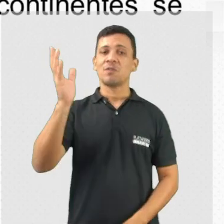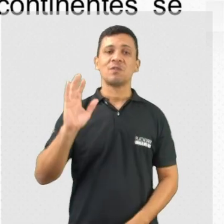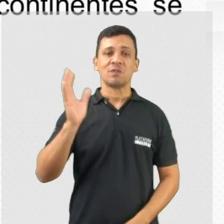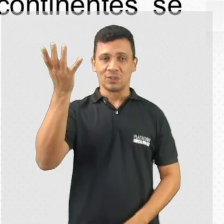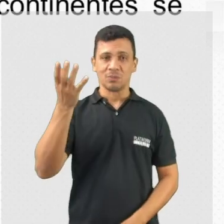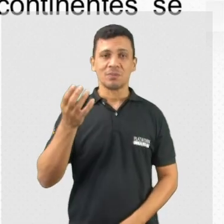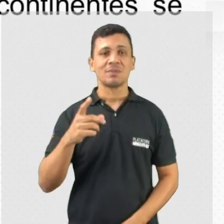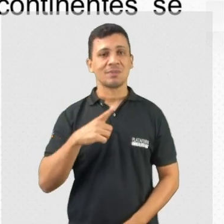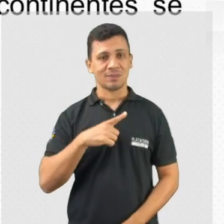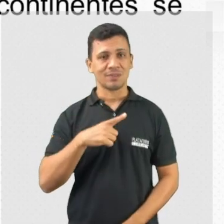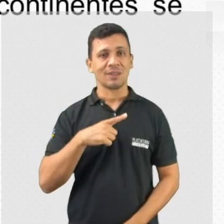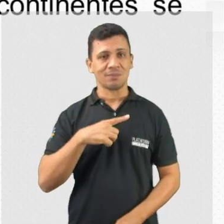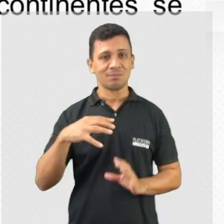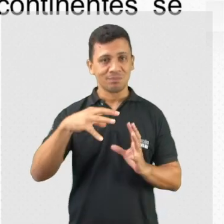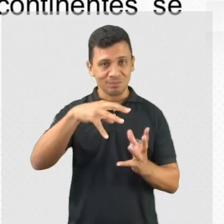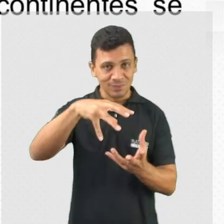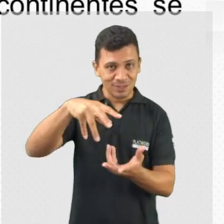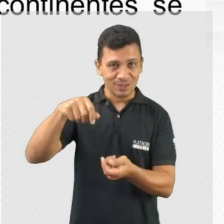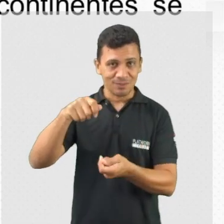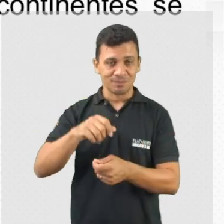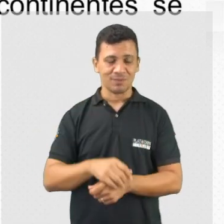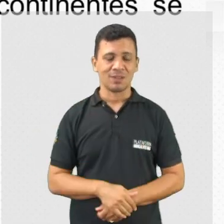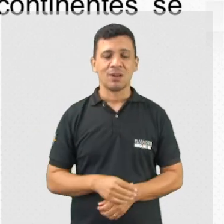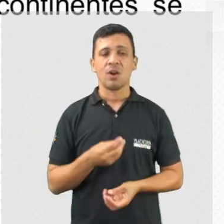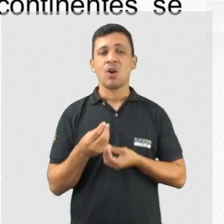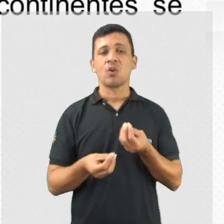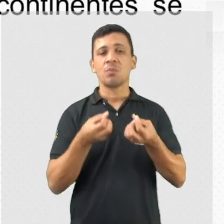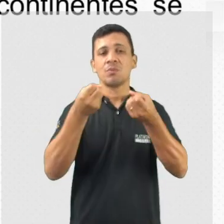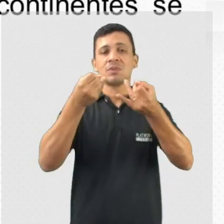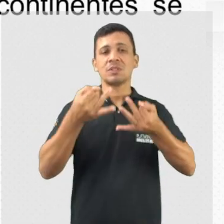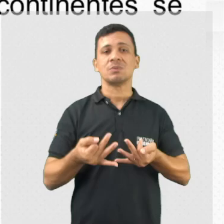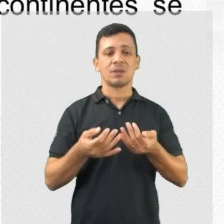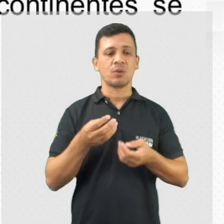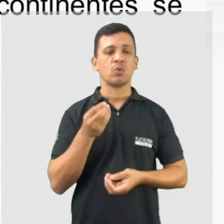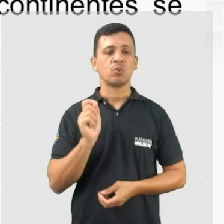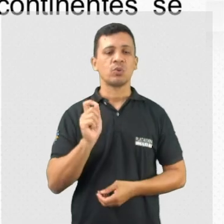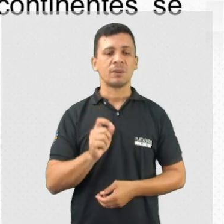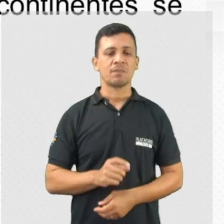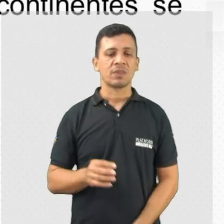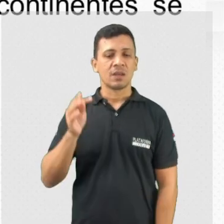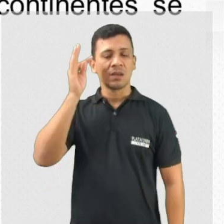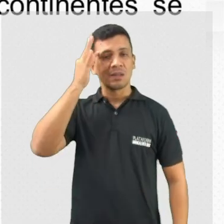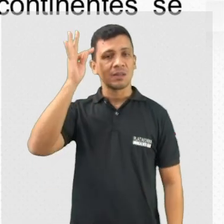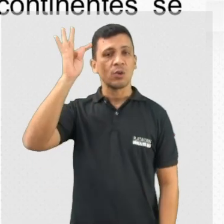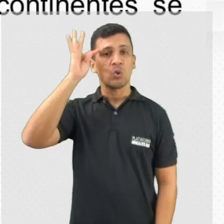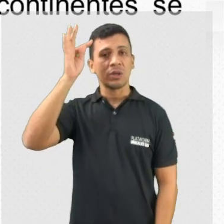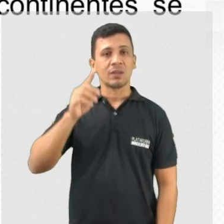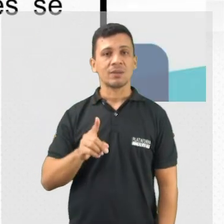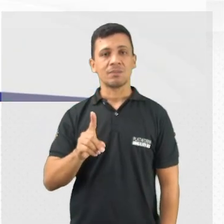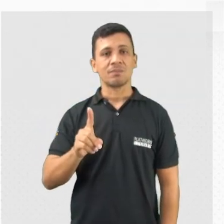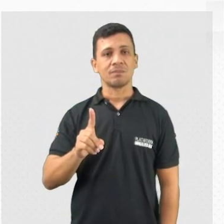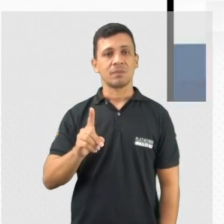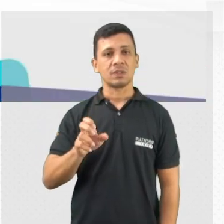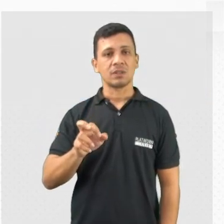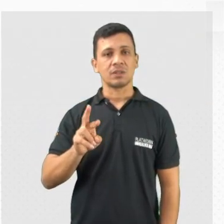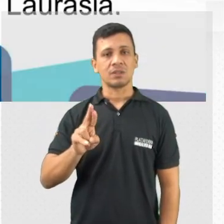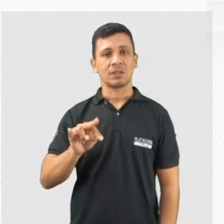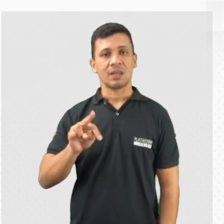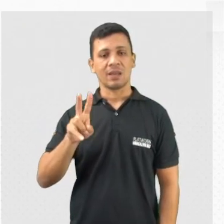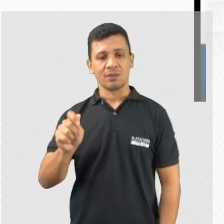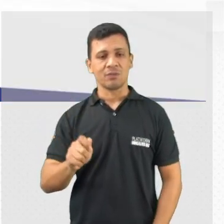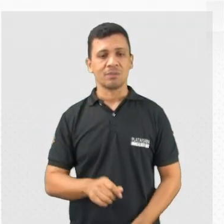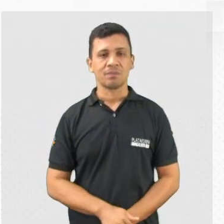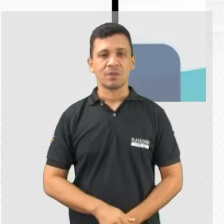tá? Então, dando continuidade, a gente começa falando sobre a teoria da deriva continental, que é isso bem aqui. Eu vou logo te mostrar a